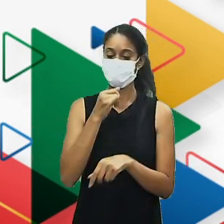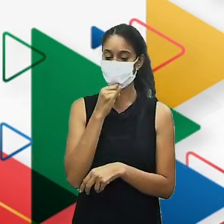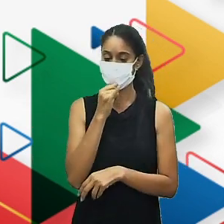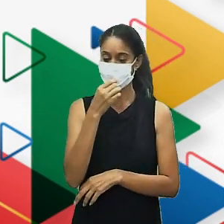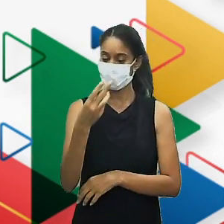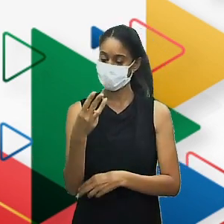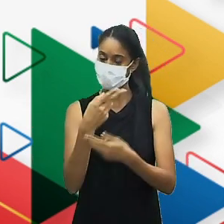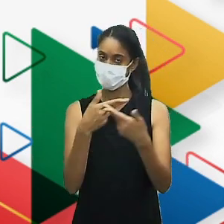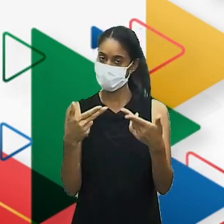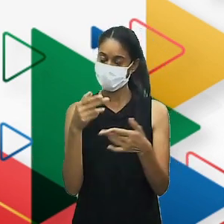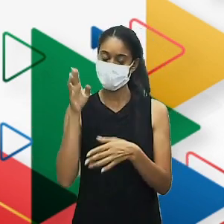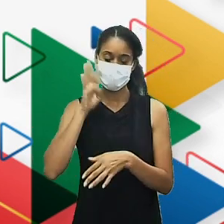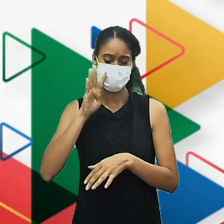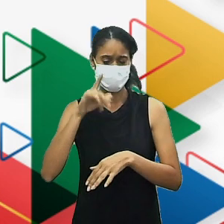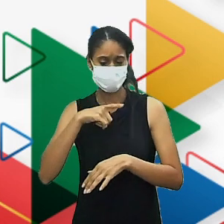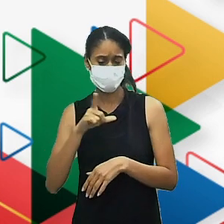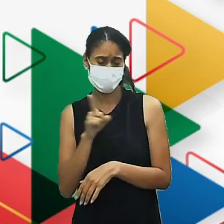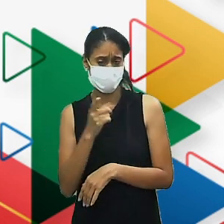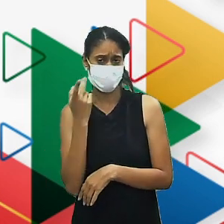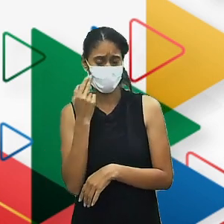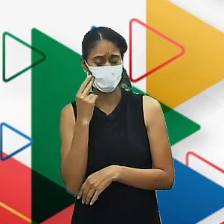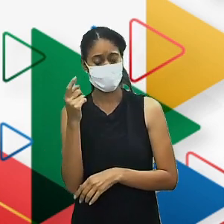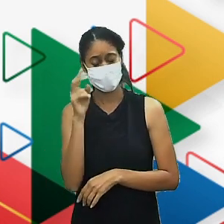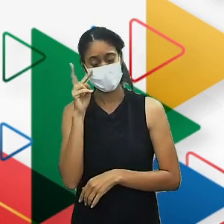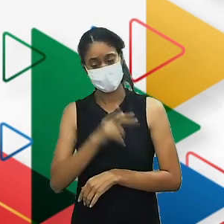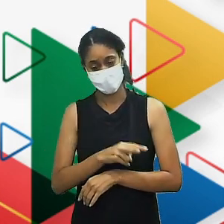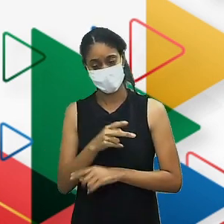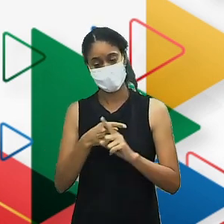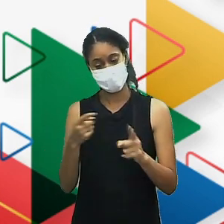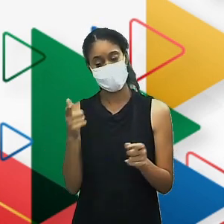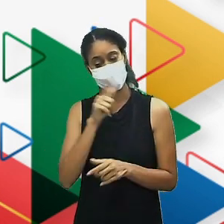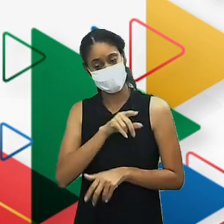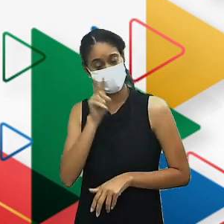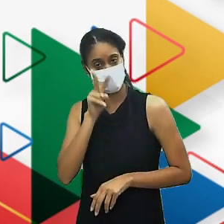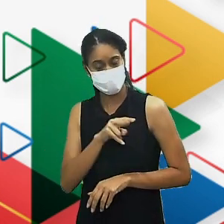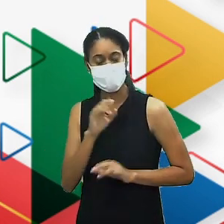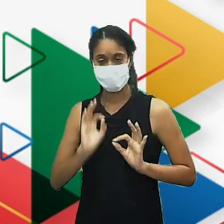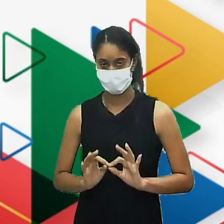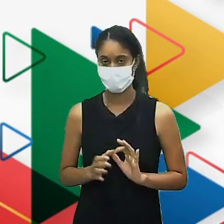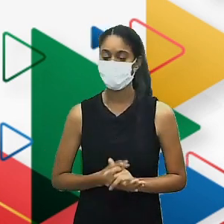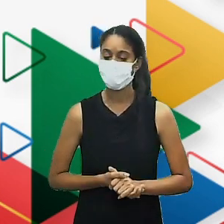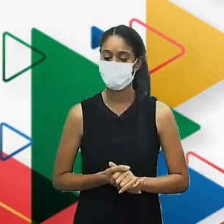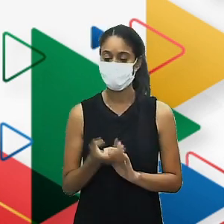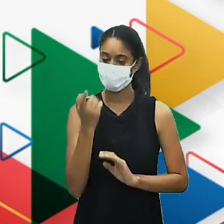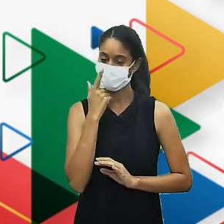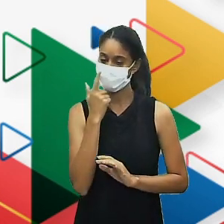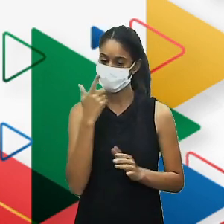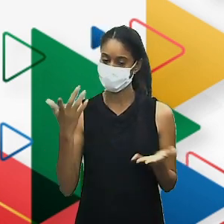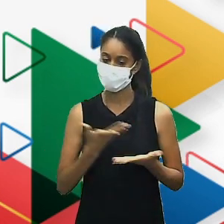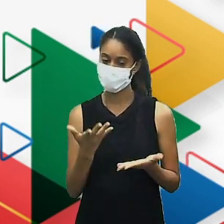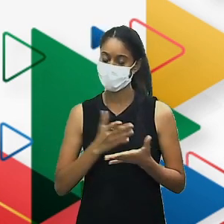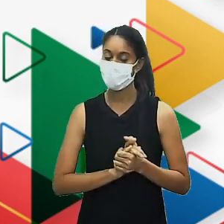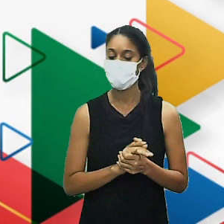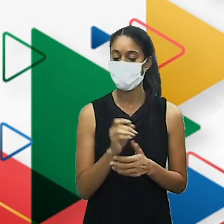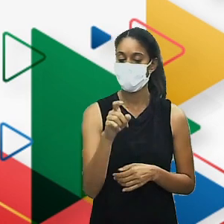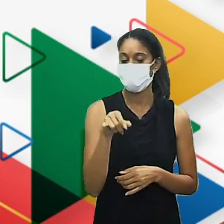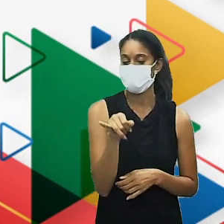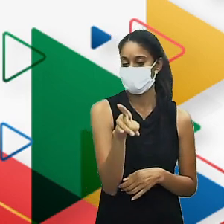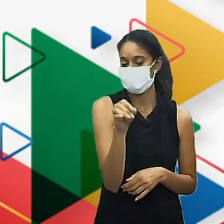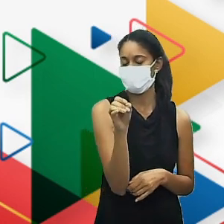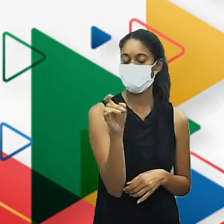situações legais. Não é muito comum da gente ver em carro não, mas você consegue ver, certo? Olha, observa aqui, o óxido de ferro, que